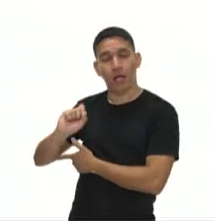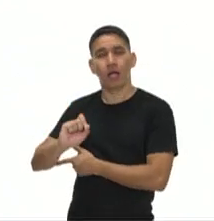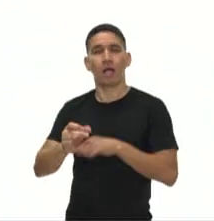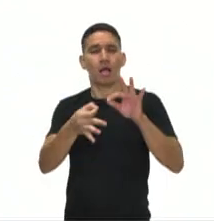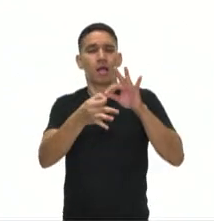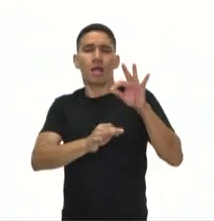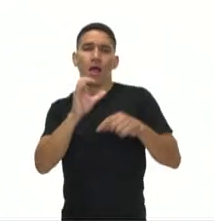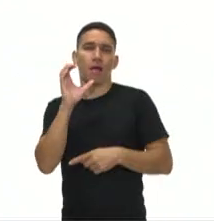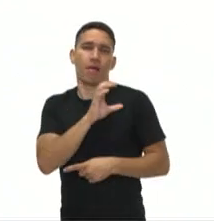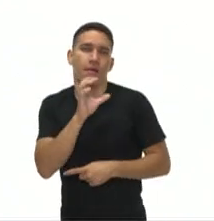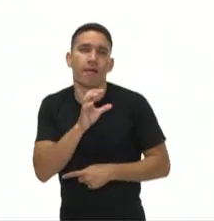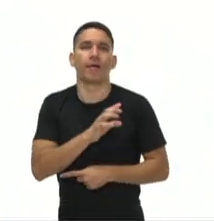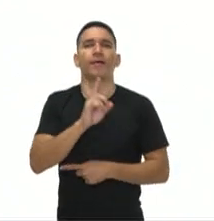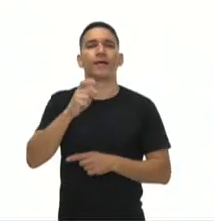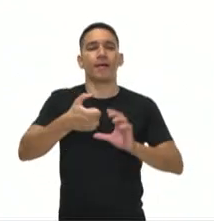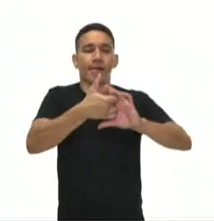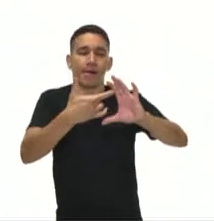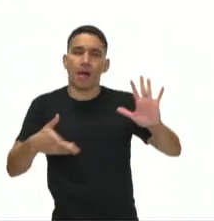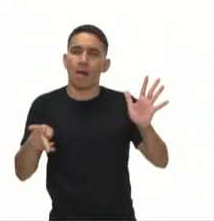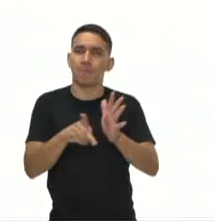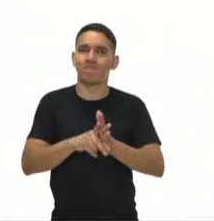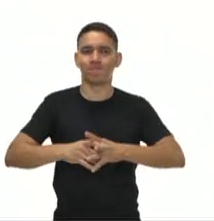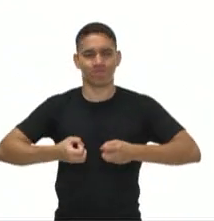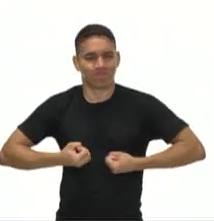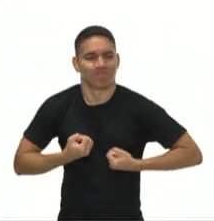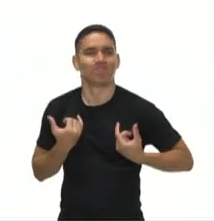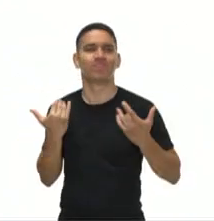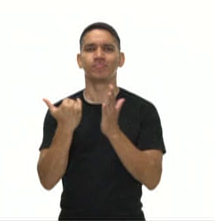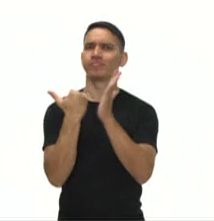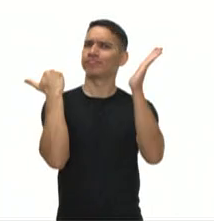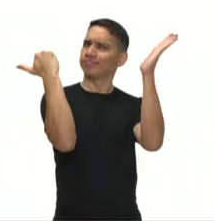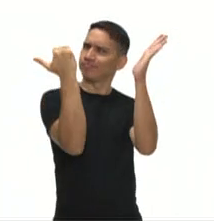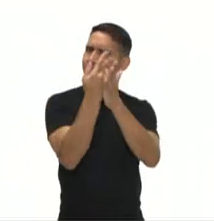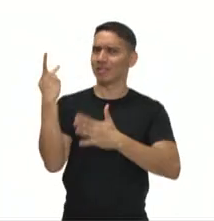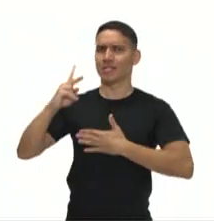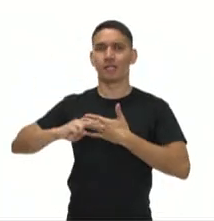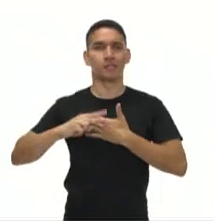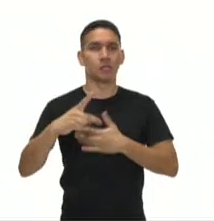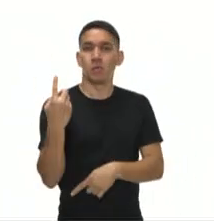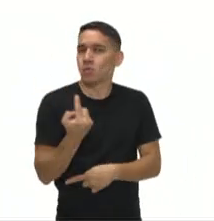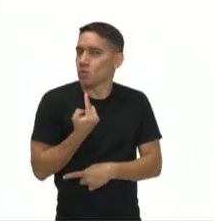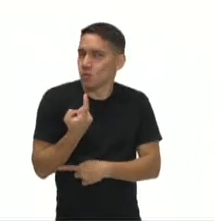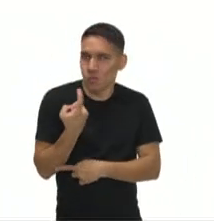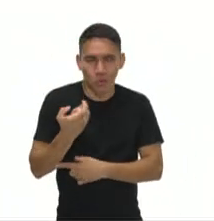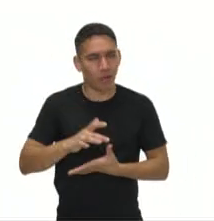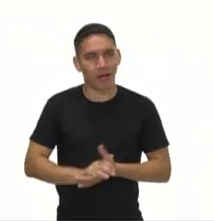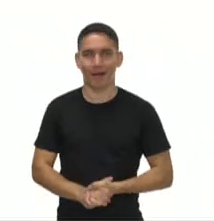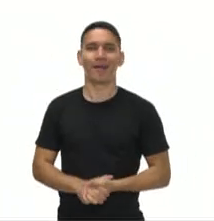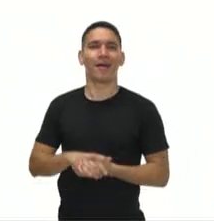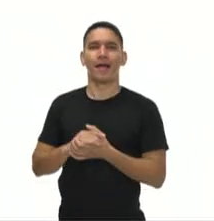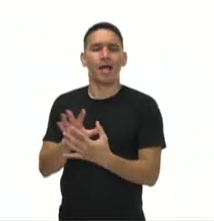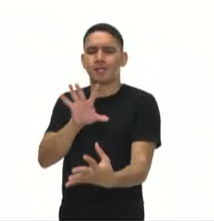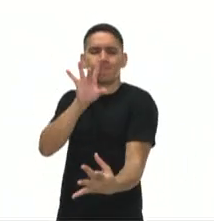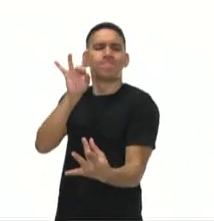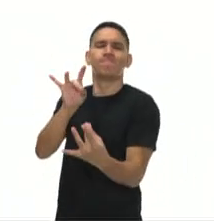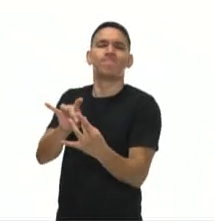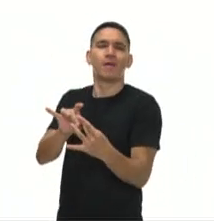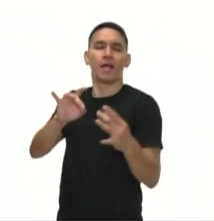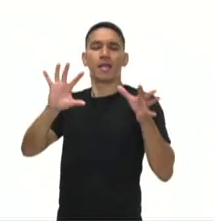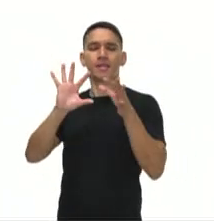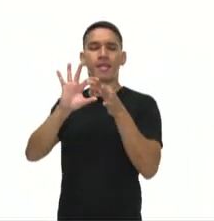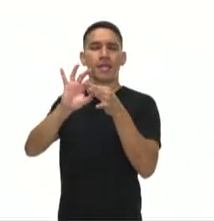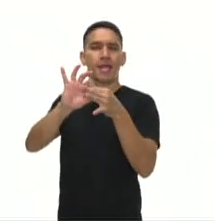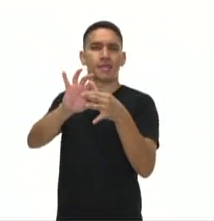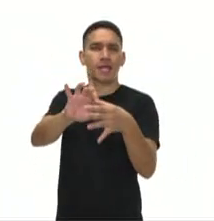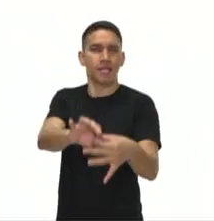breve, caracterizada pela intensidade do seu efeito único, a singularidade do enredo